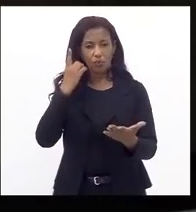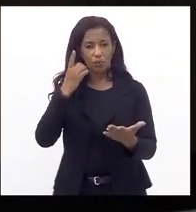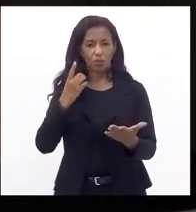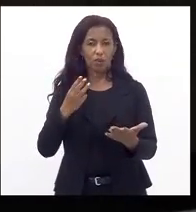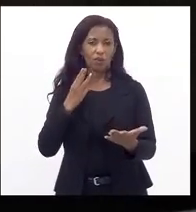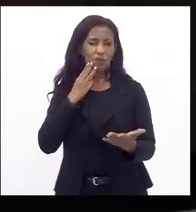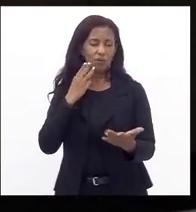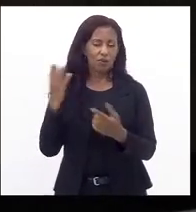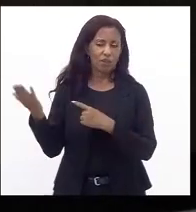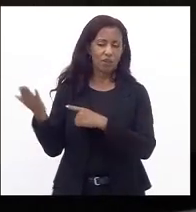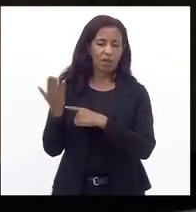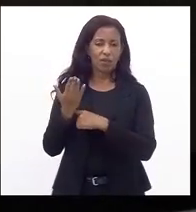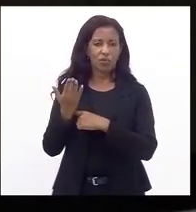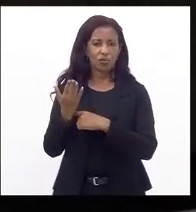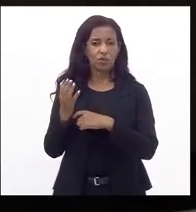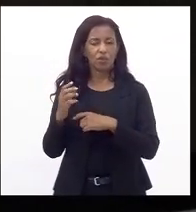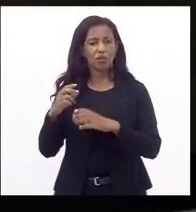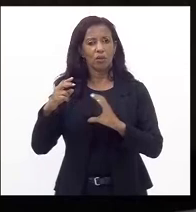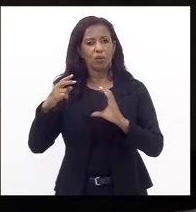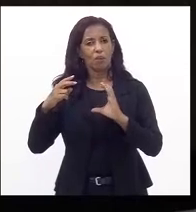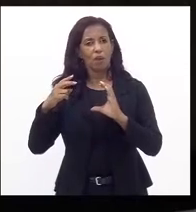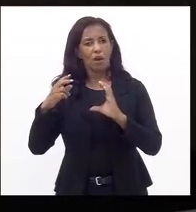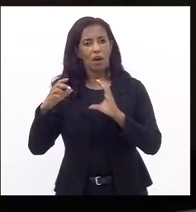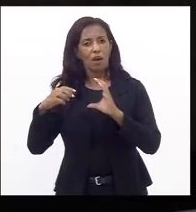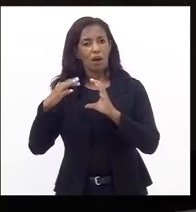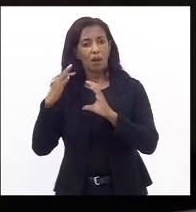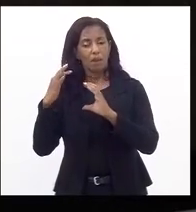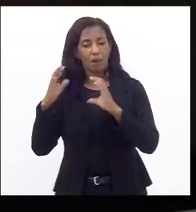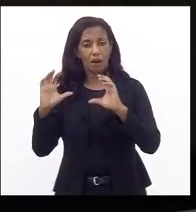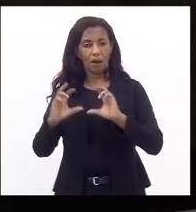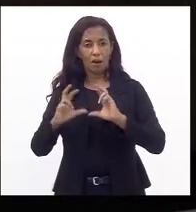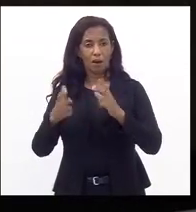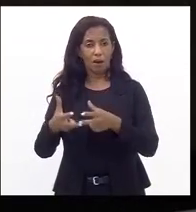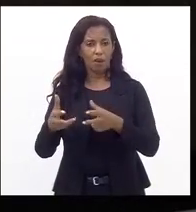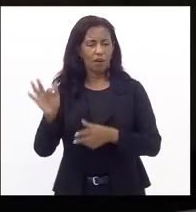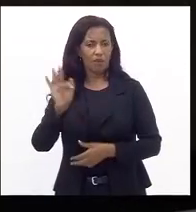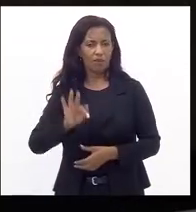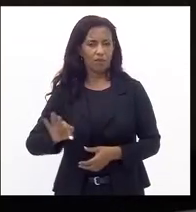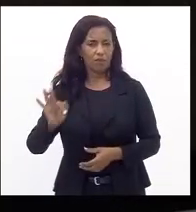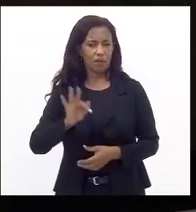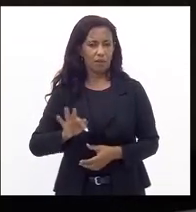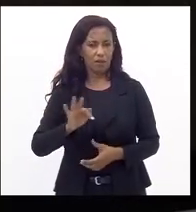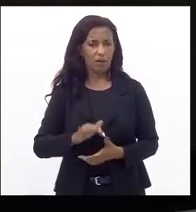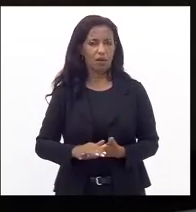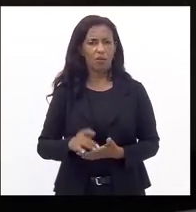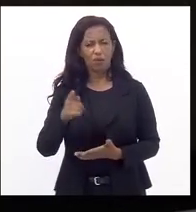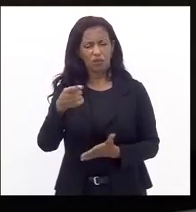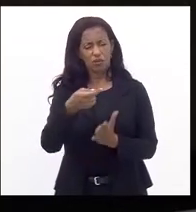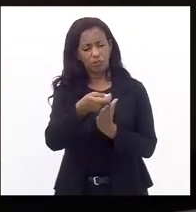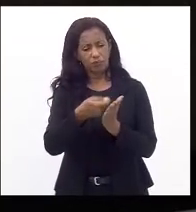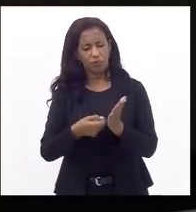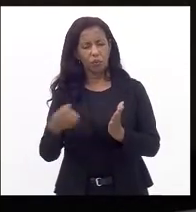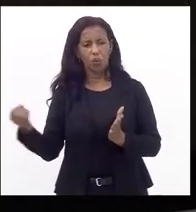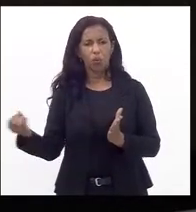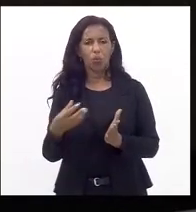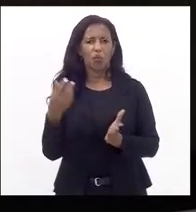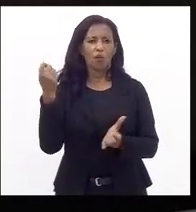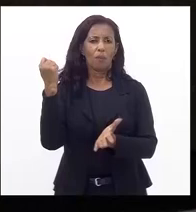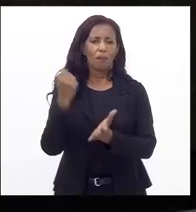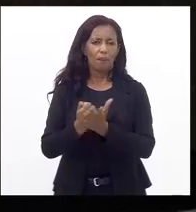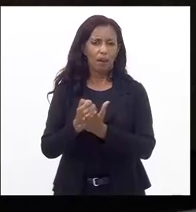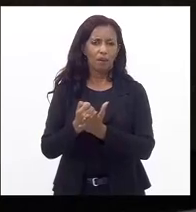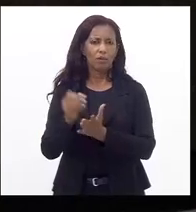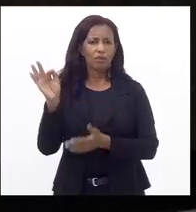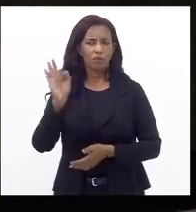waldeck ele ajudando na Câmara Federal vocês poderão redigir um novo pacto